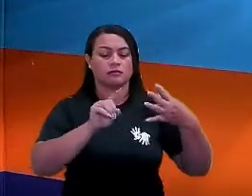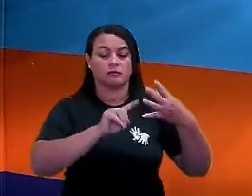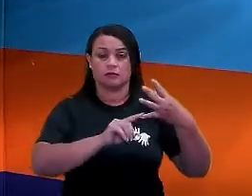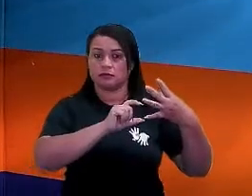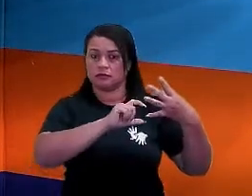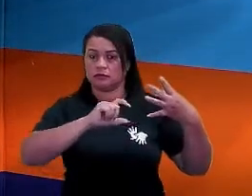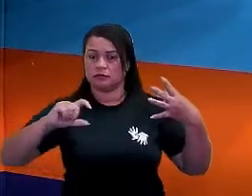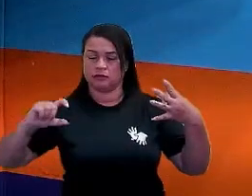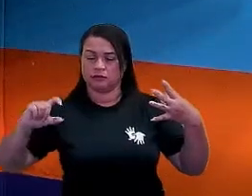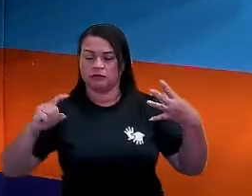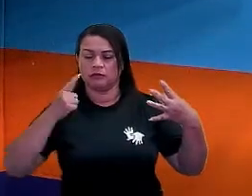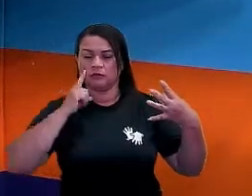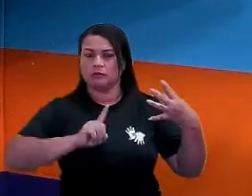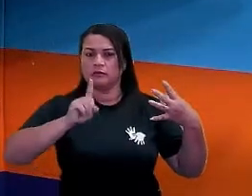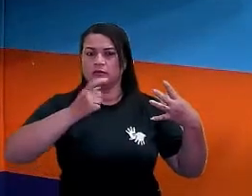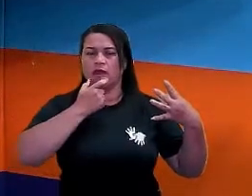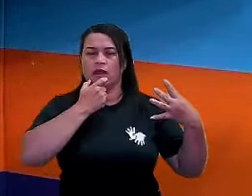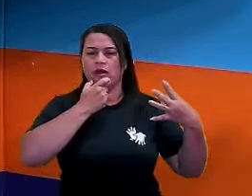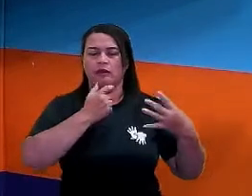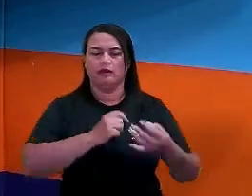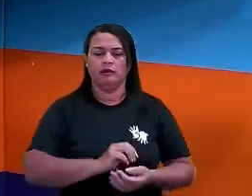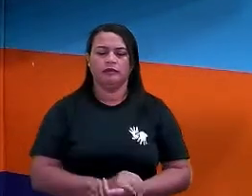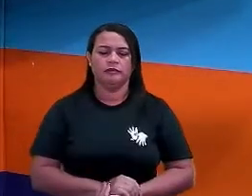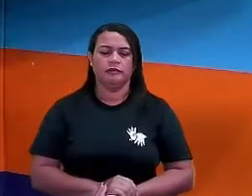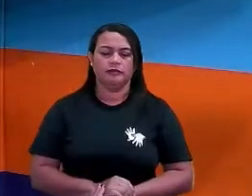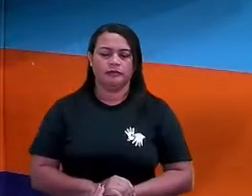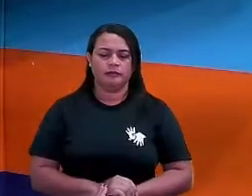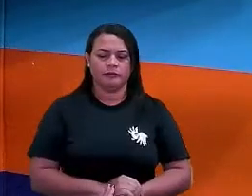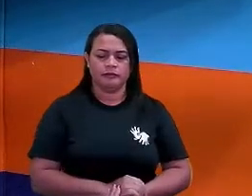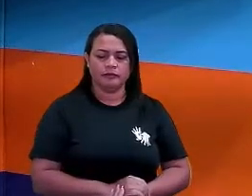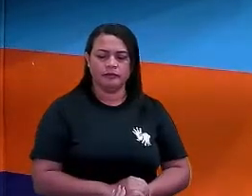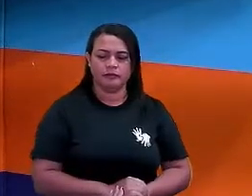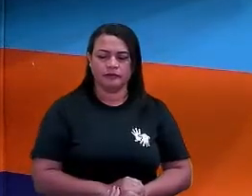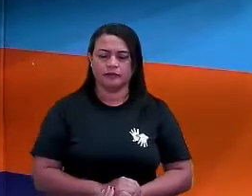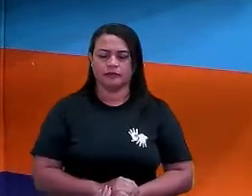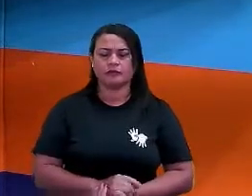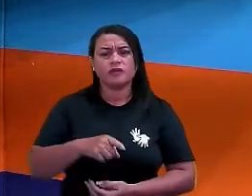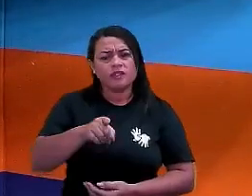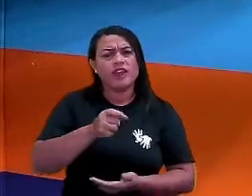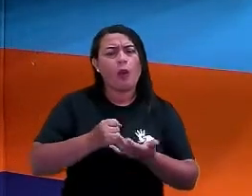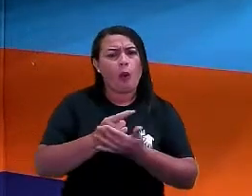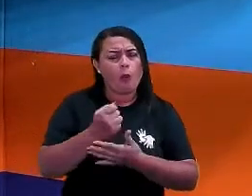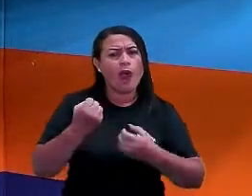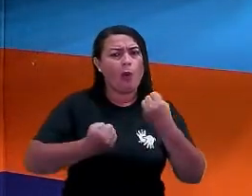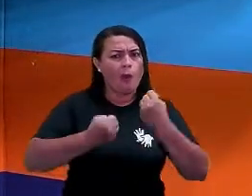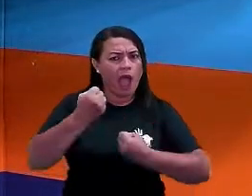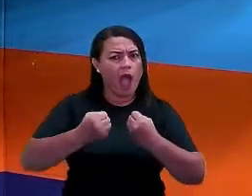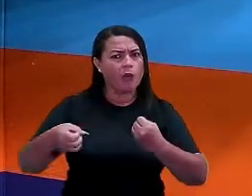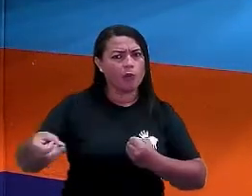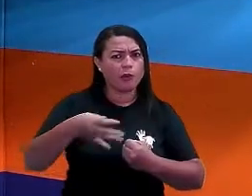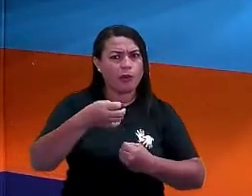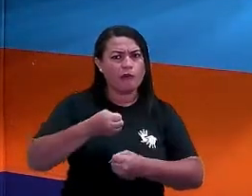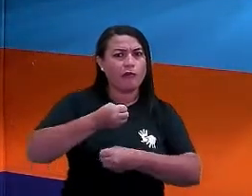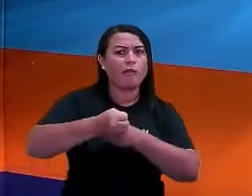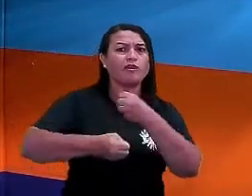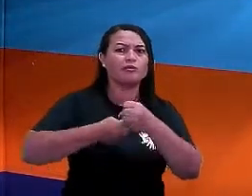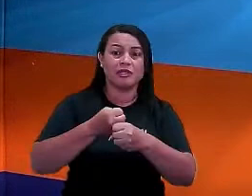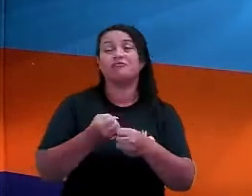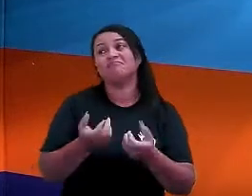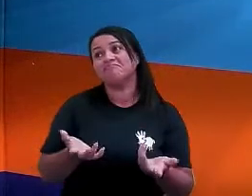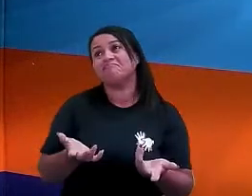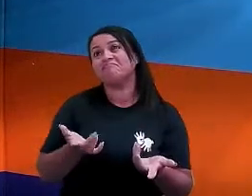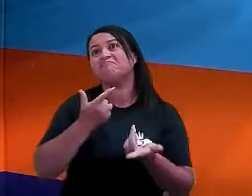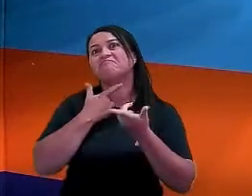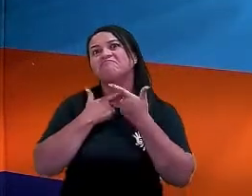year? Will you buy a new car next year? Você vai comprar um carro novo no próximo ano? Bem que eu gostaria.